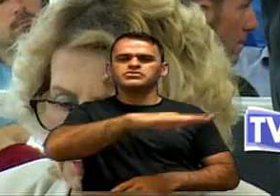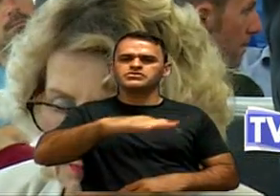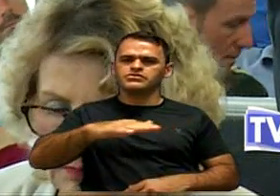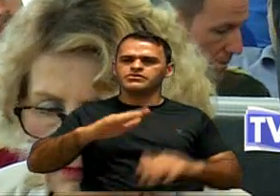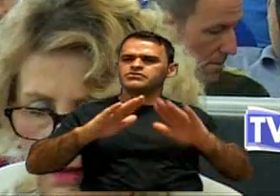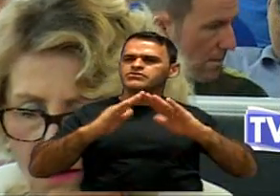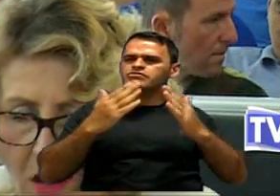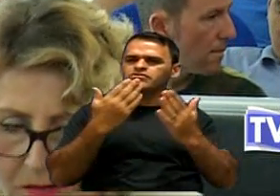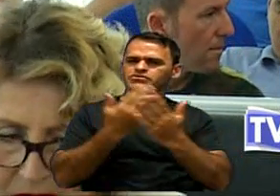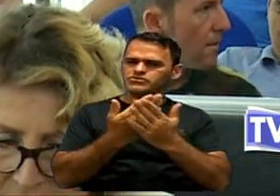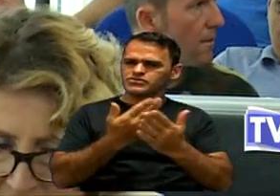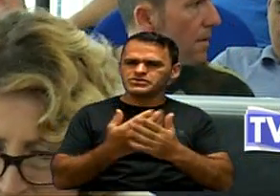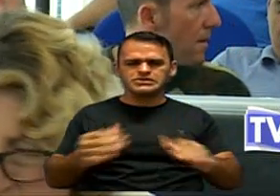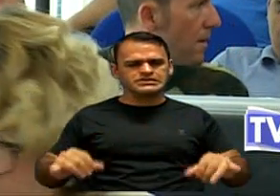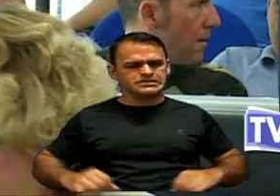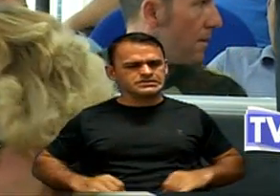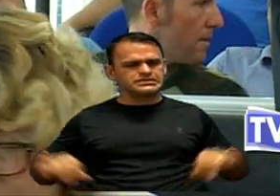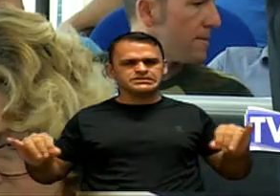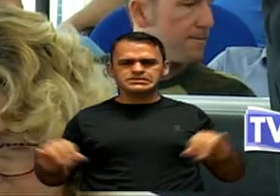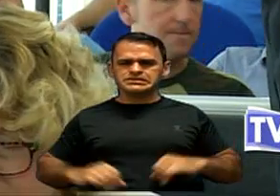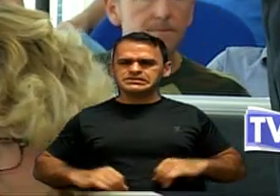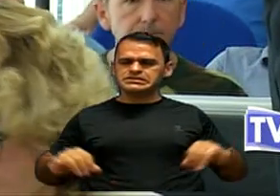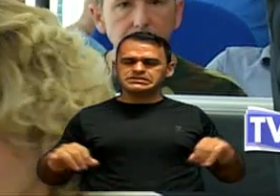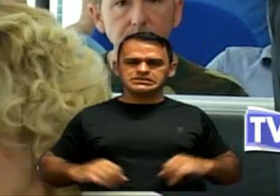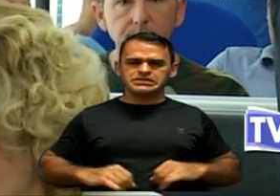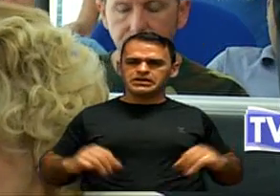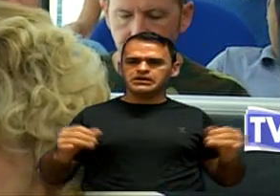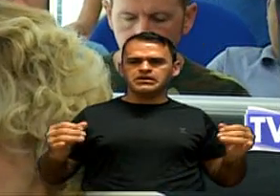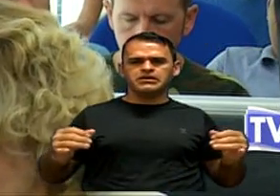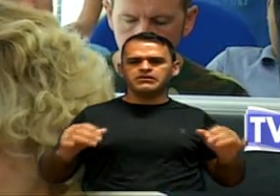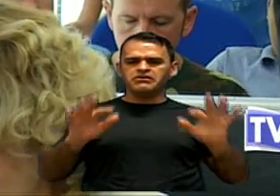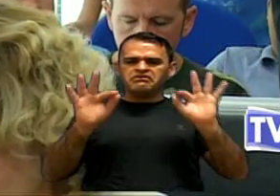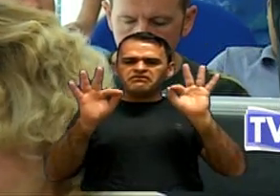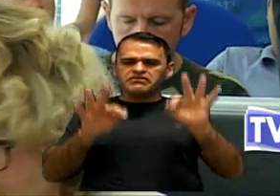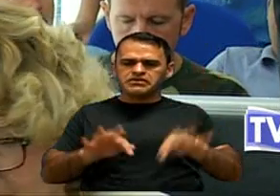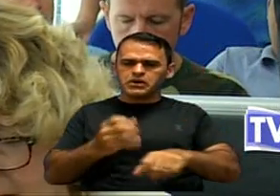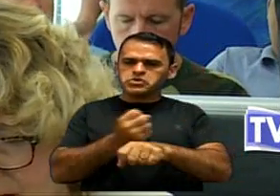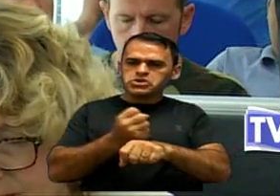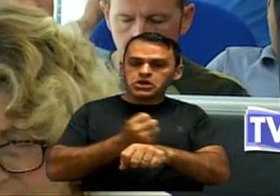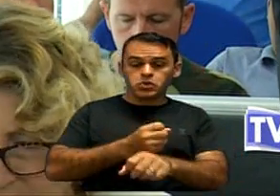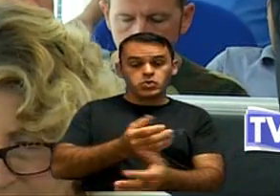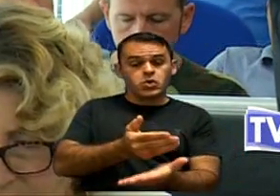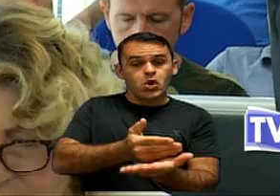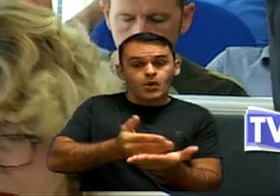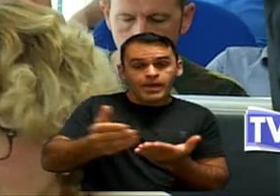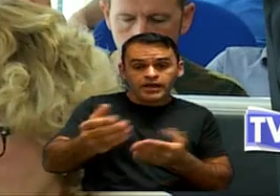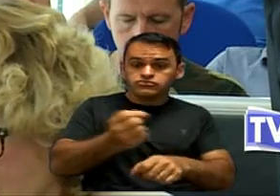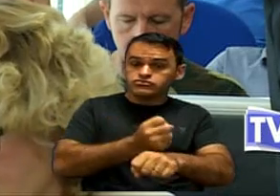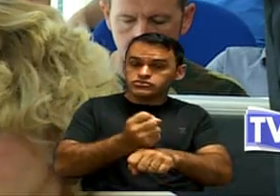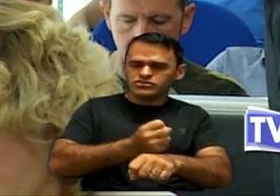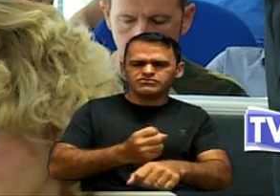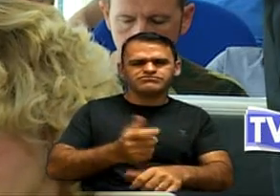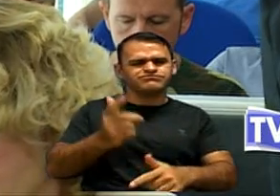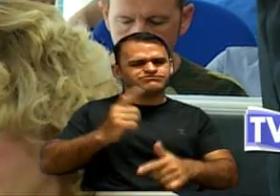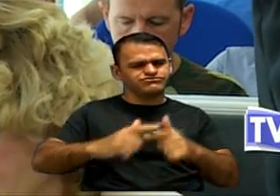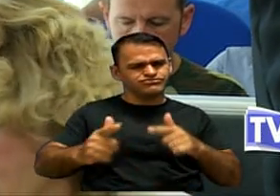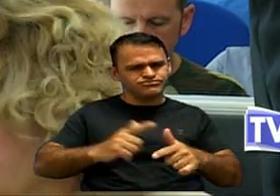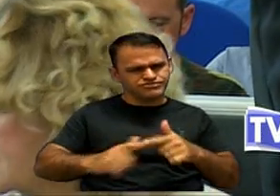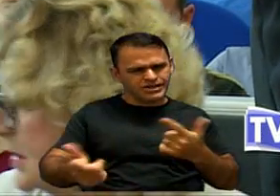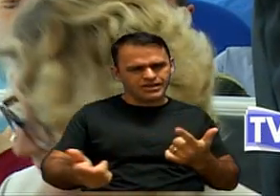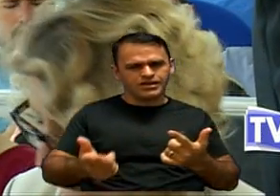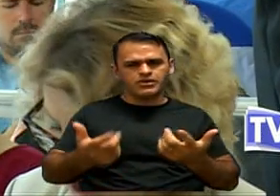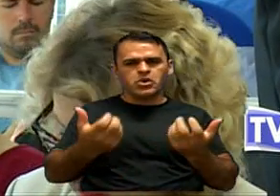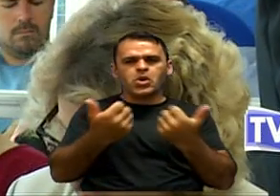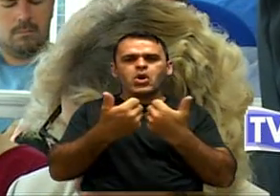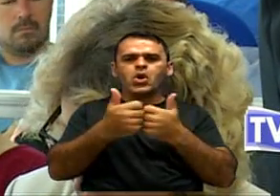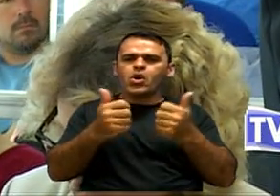Eles sofreram um tempo. Todo final de ano, começo de ano, eles têm problema sério de transporte. Eles têm um